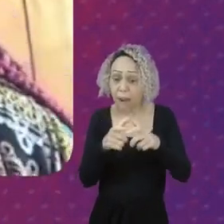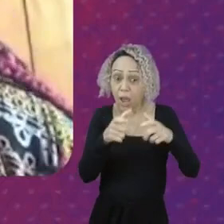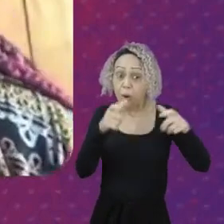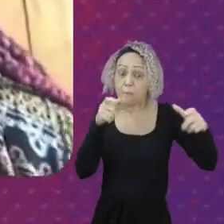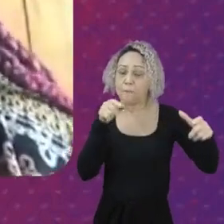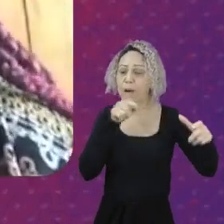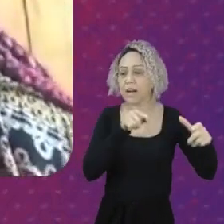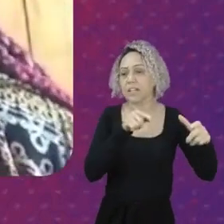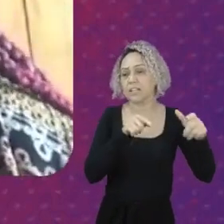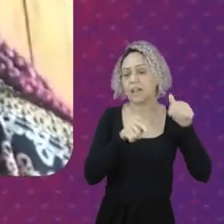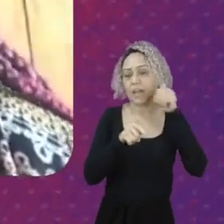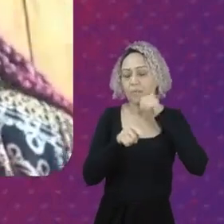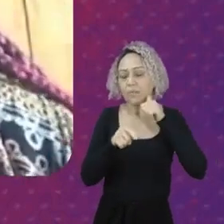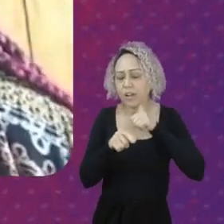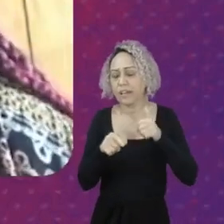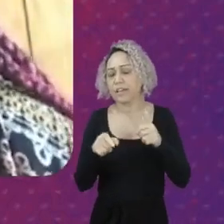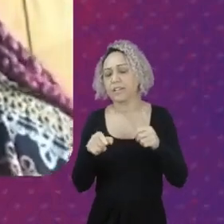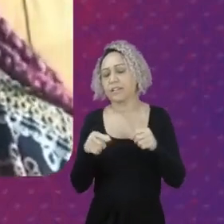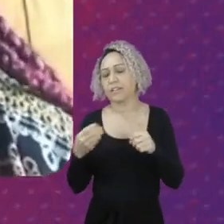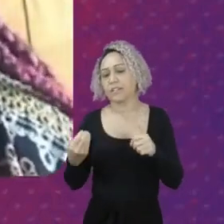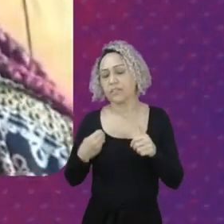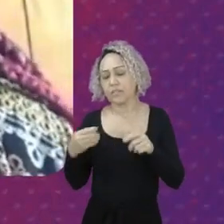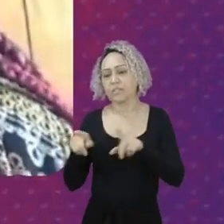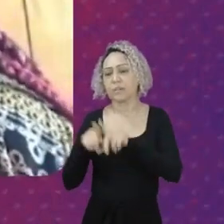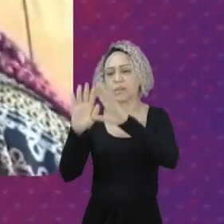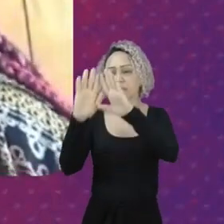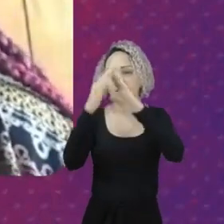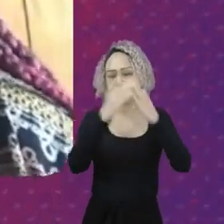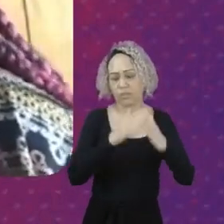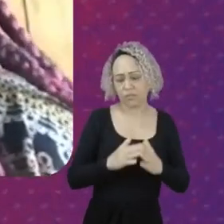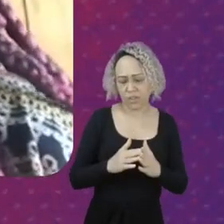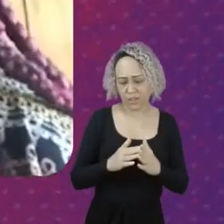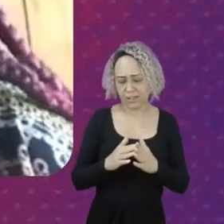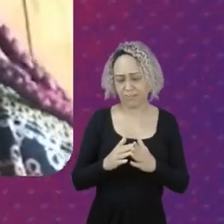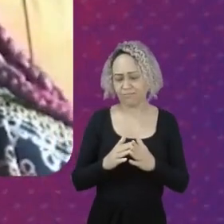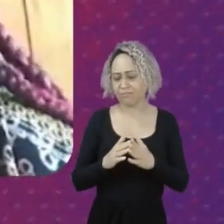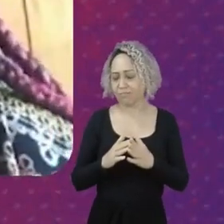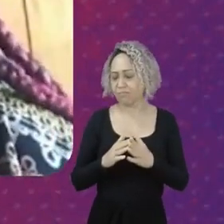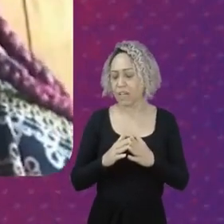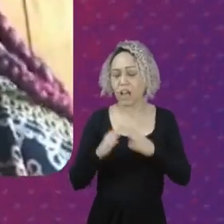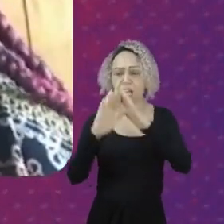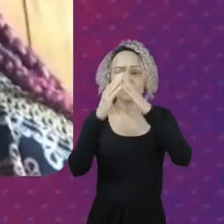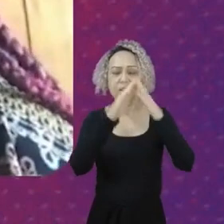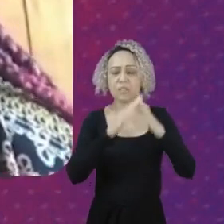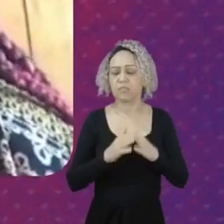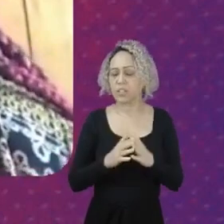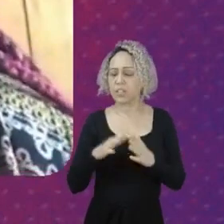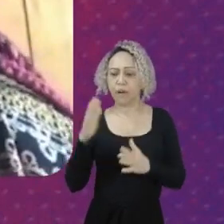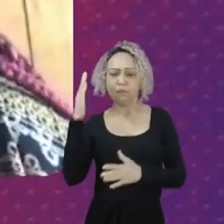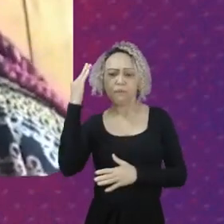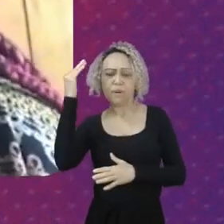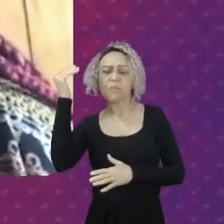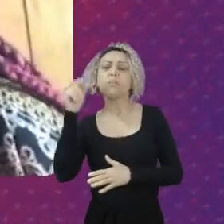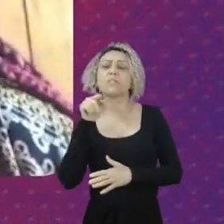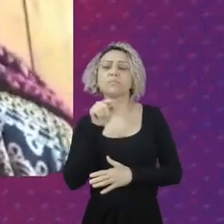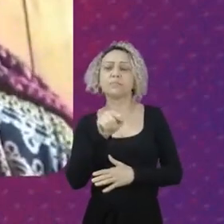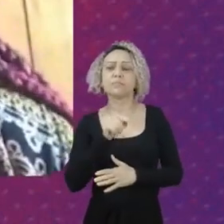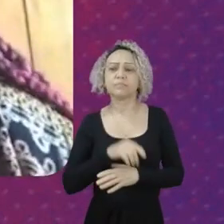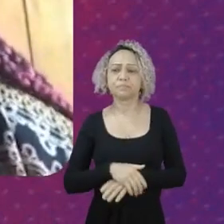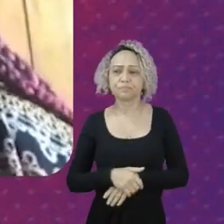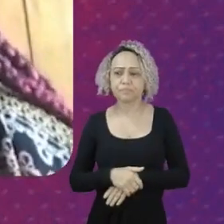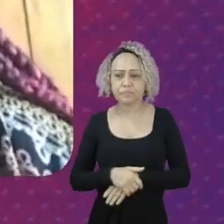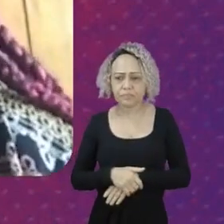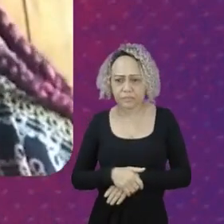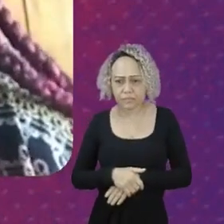assentamentos, bairros populares, as famosas periferias, um dado muito importante que é de